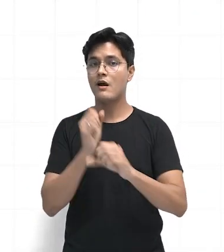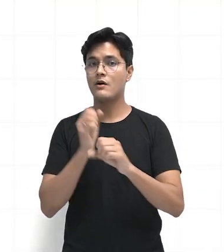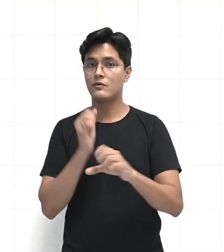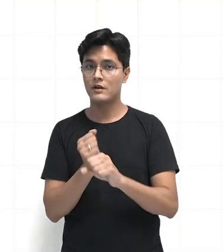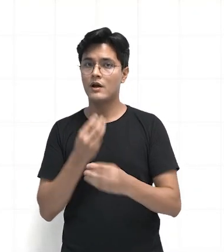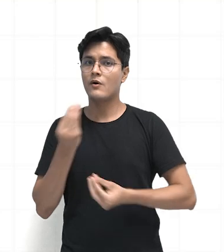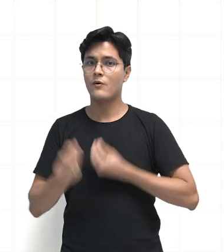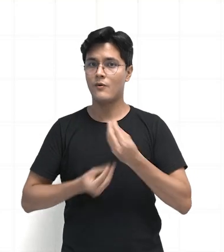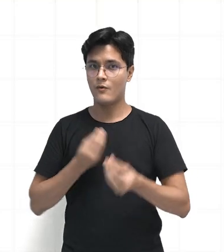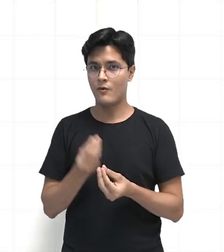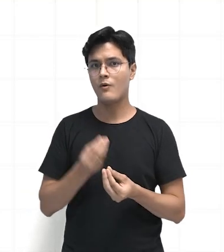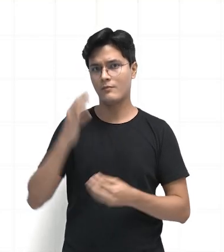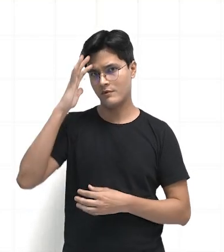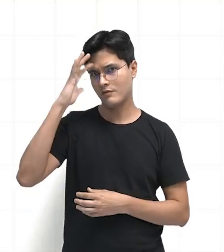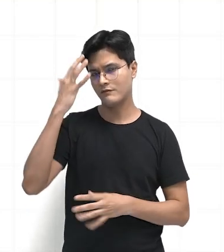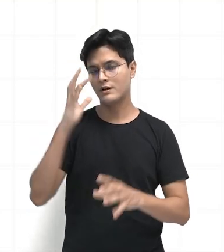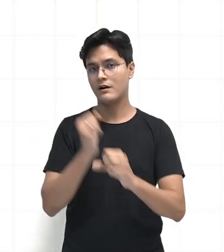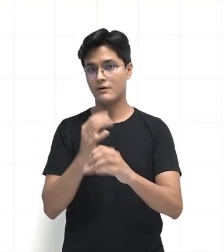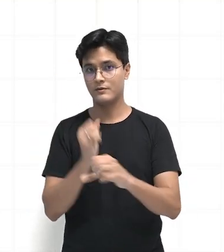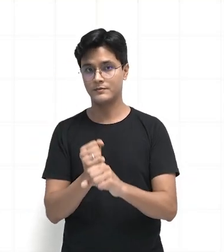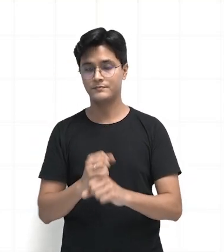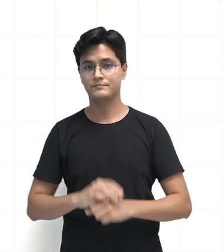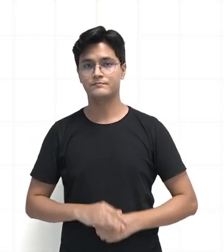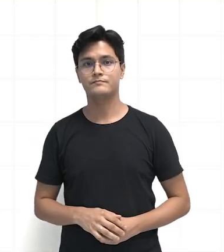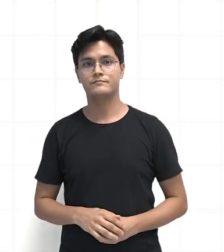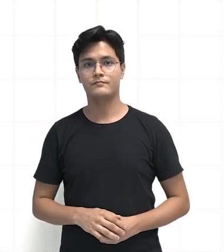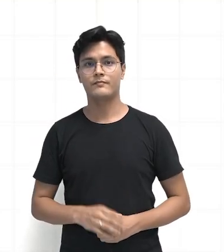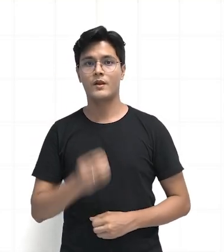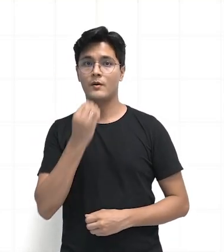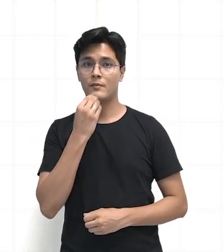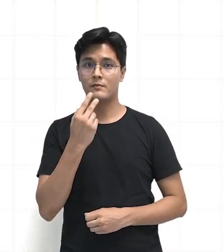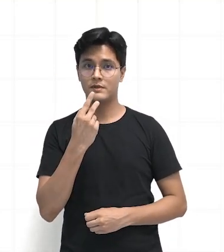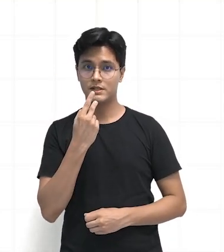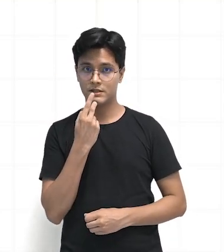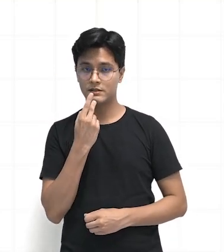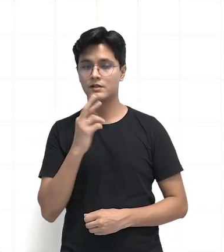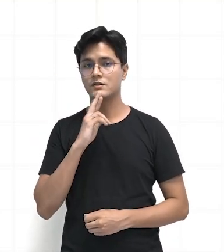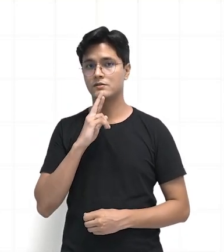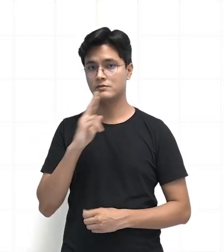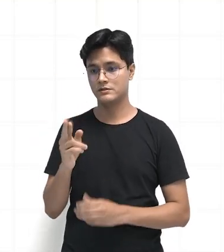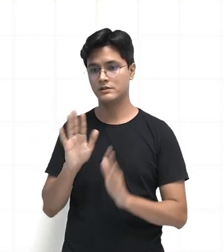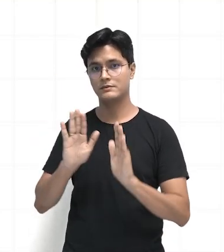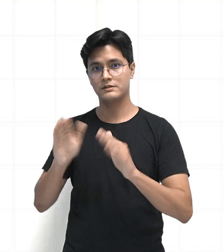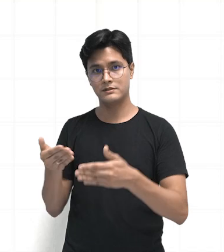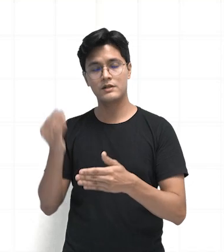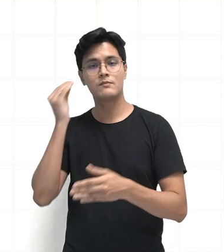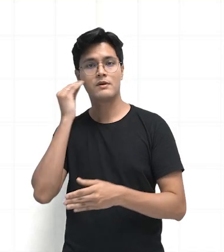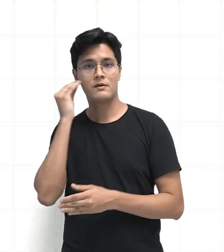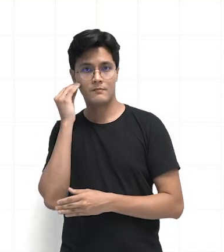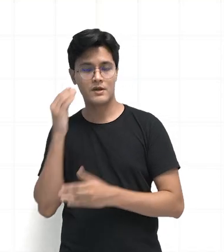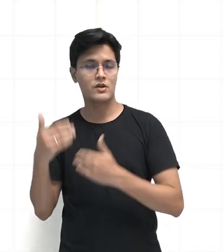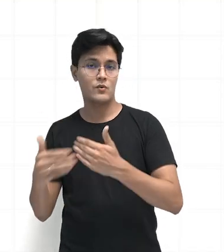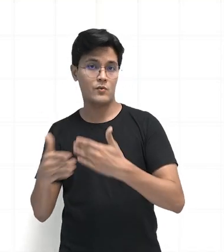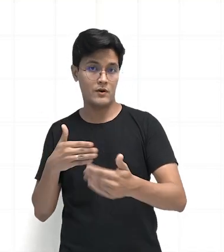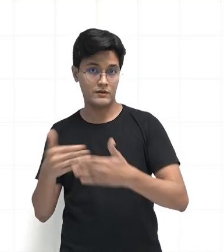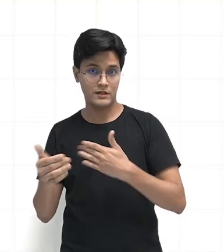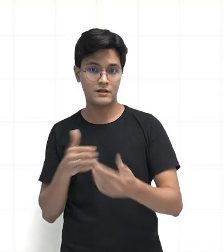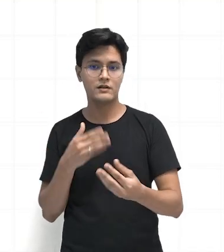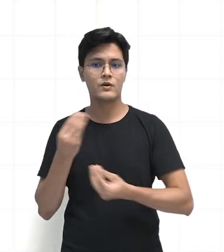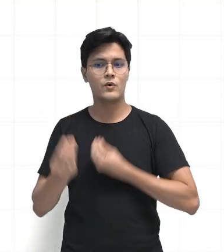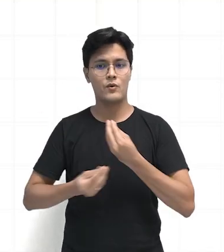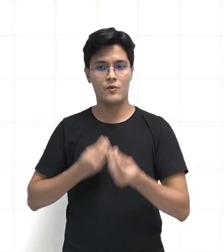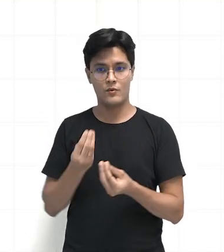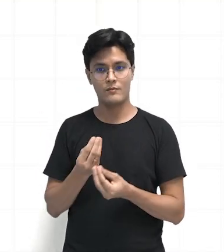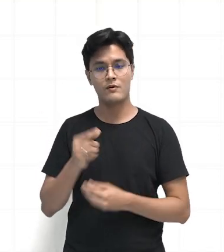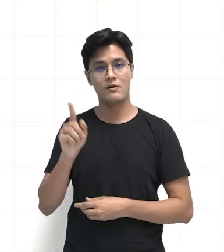seguinte forma. A probabilidade de determinado resultado em experimento aleatório é a razão, ou